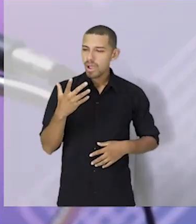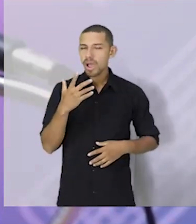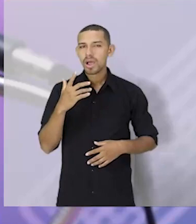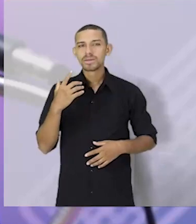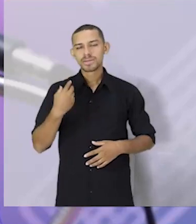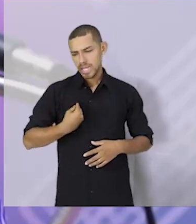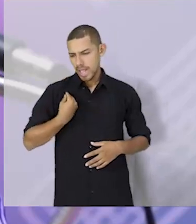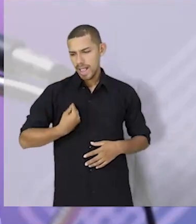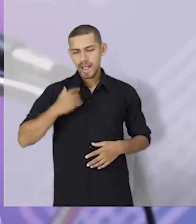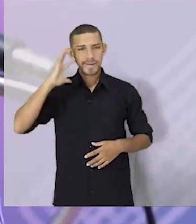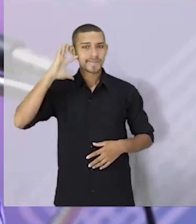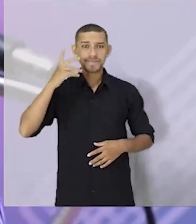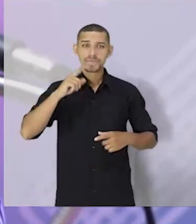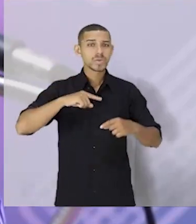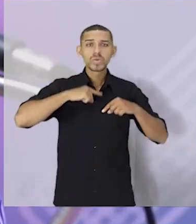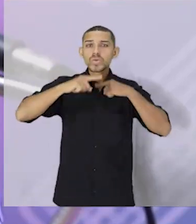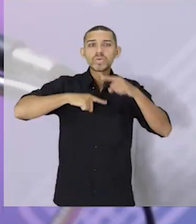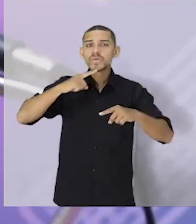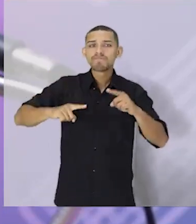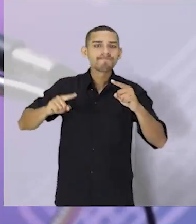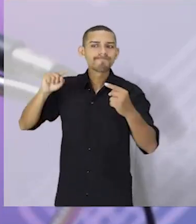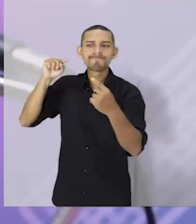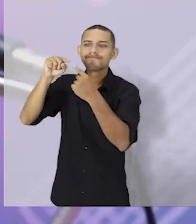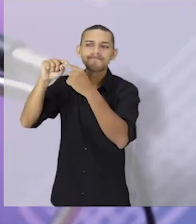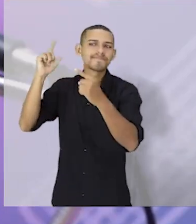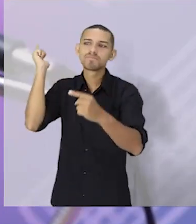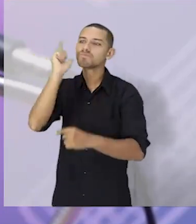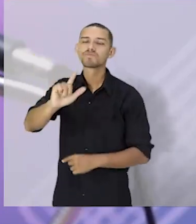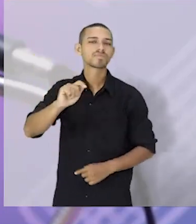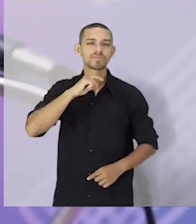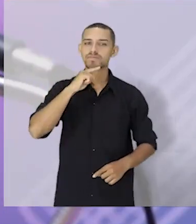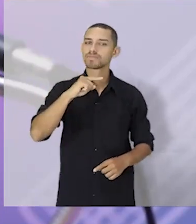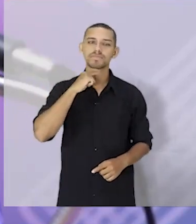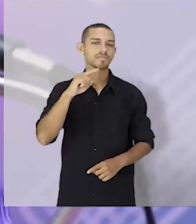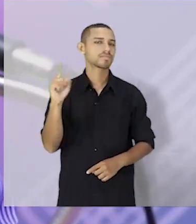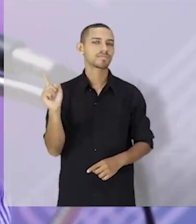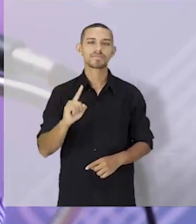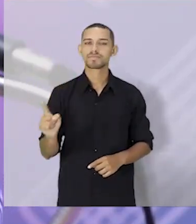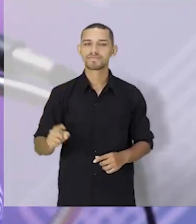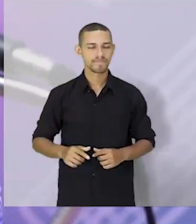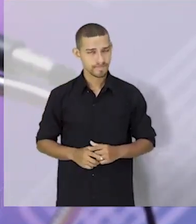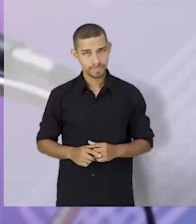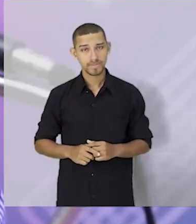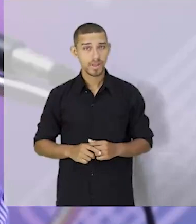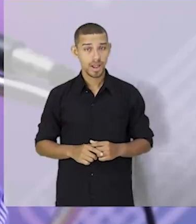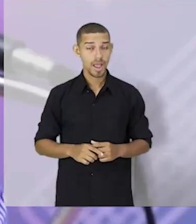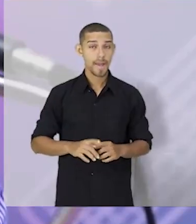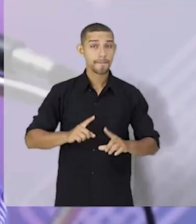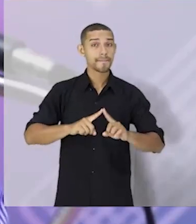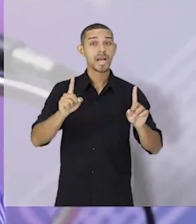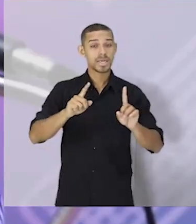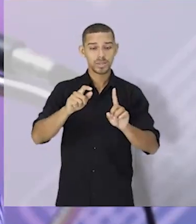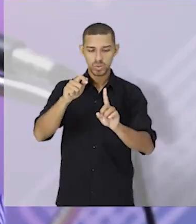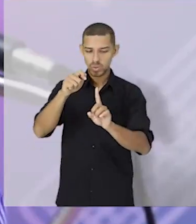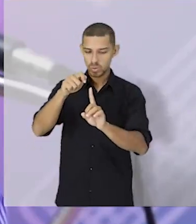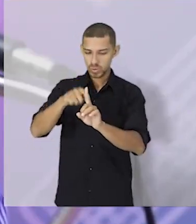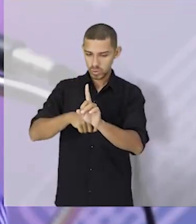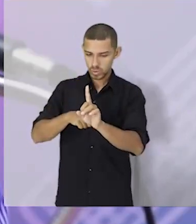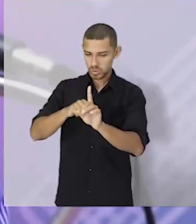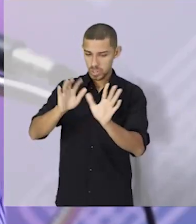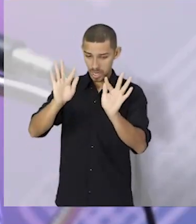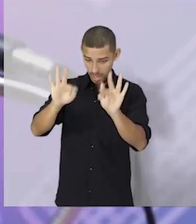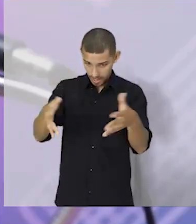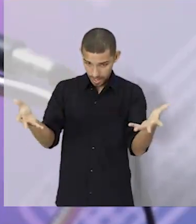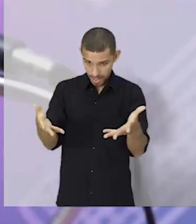na situação que você não conseguiu alcançar. Mas é muito importante você entender que vai iniciar um outro ciclo. E que você também